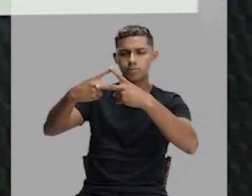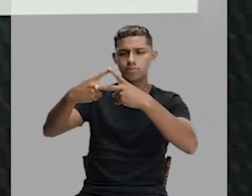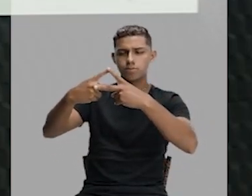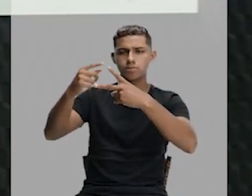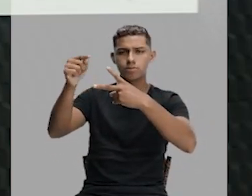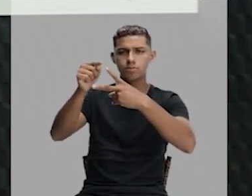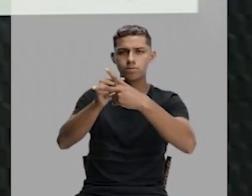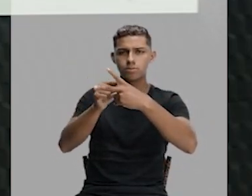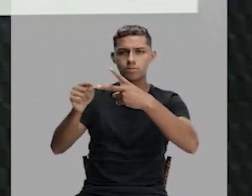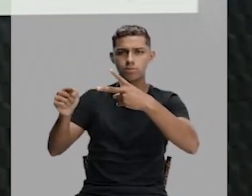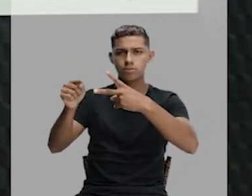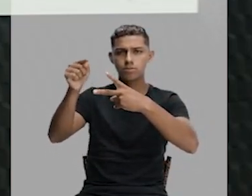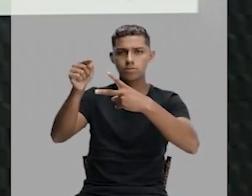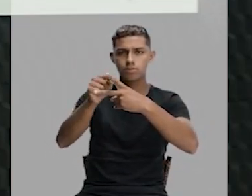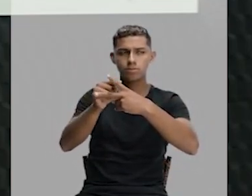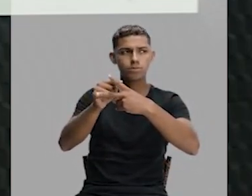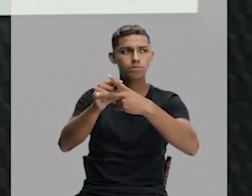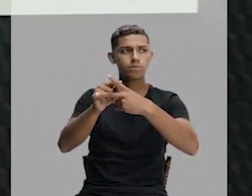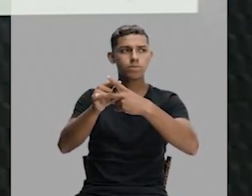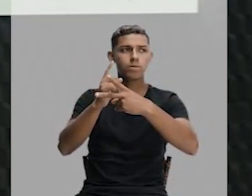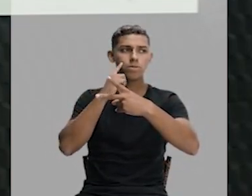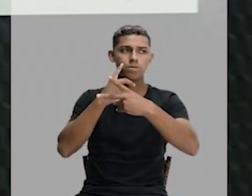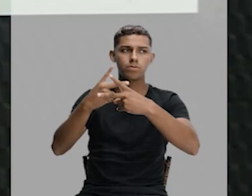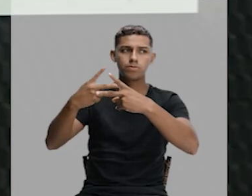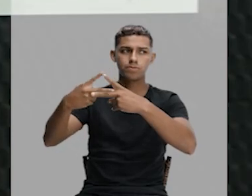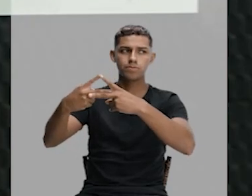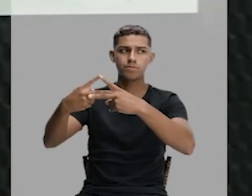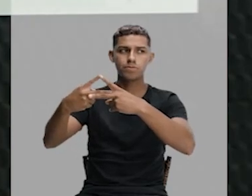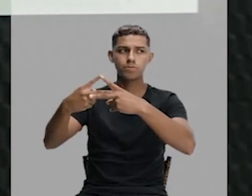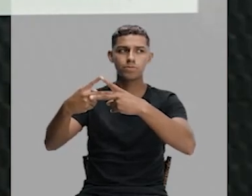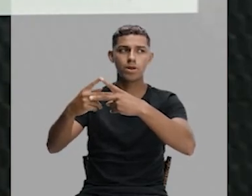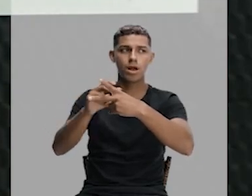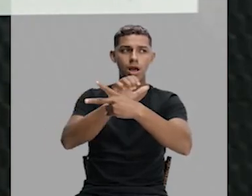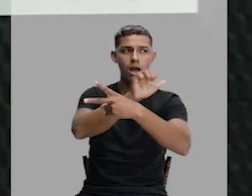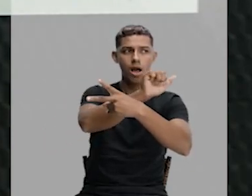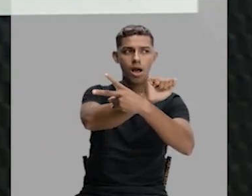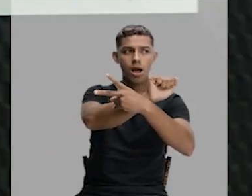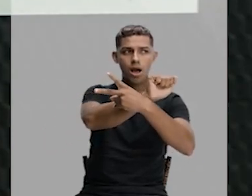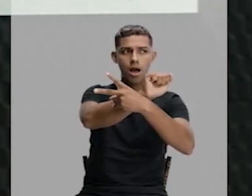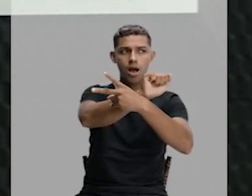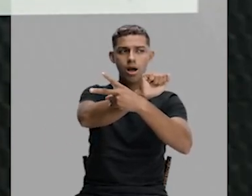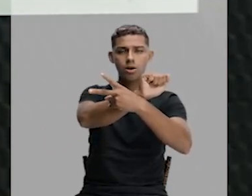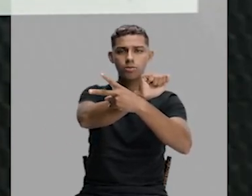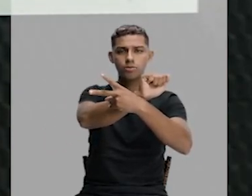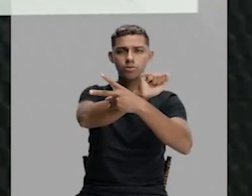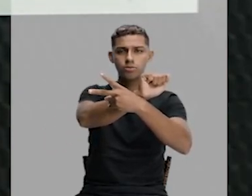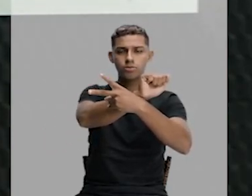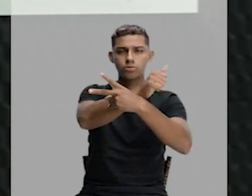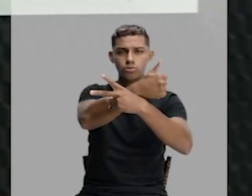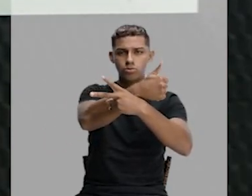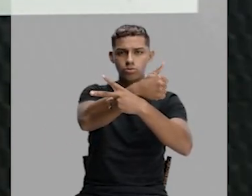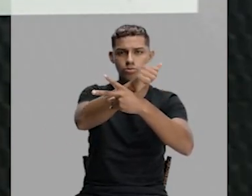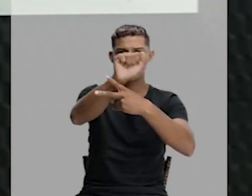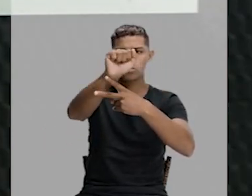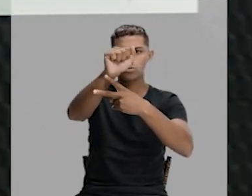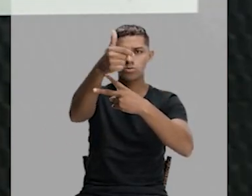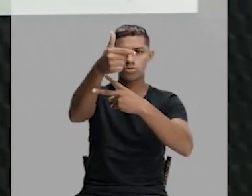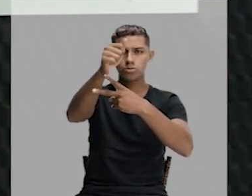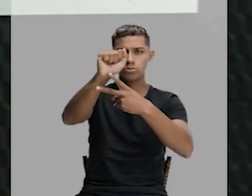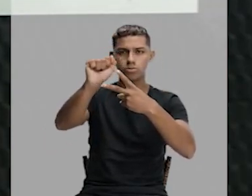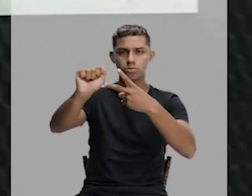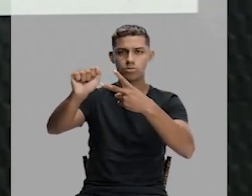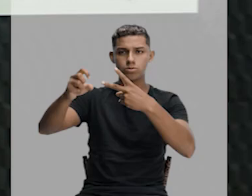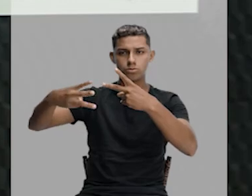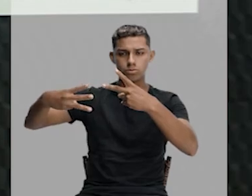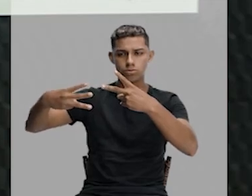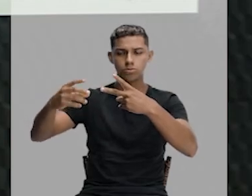triângulozinho A1, 2, 3, certo? Então vai ser um polígono, um triângulo formado nesse plano